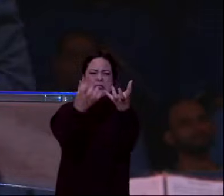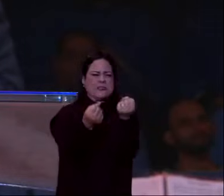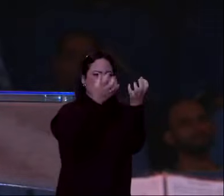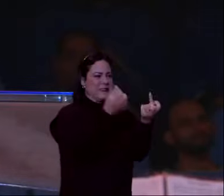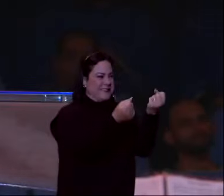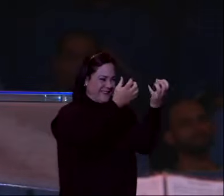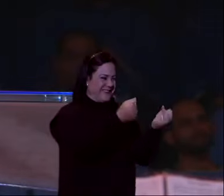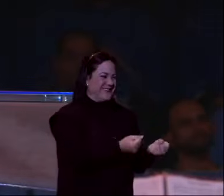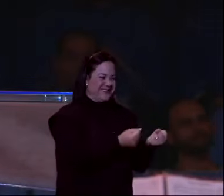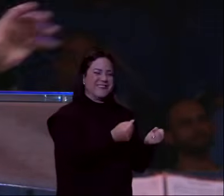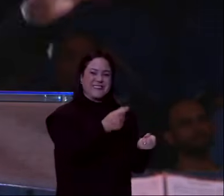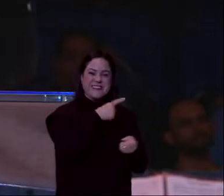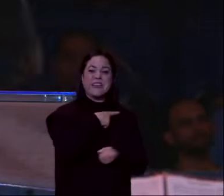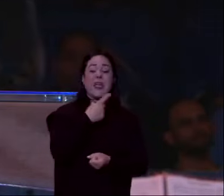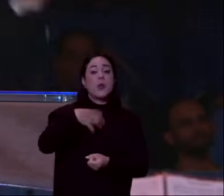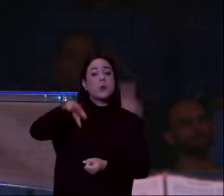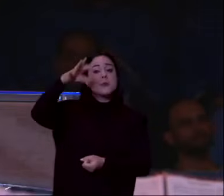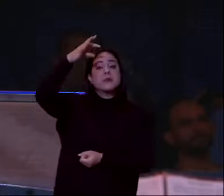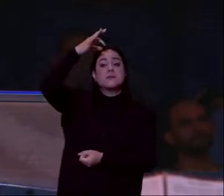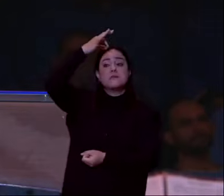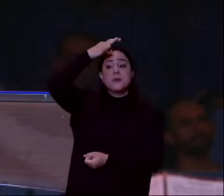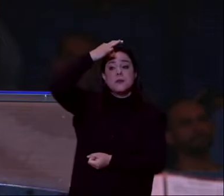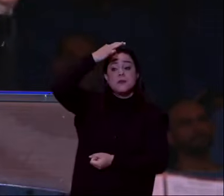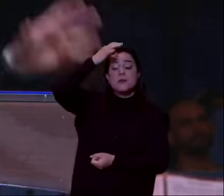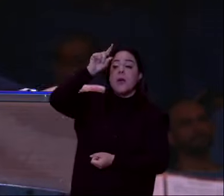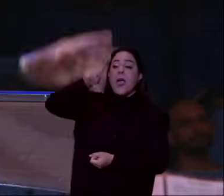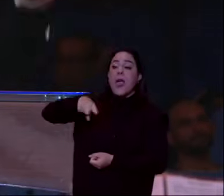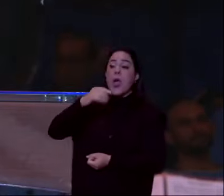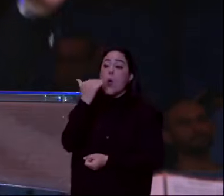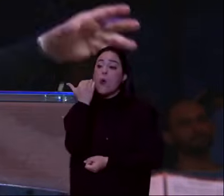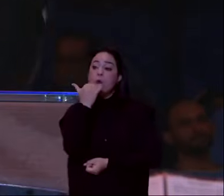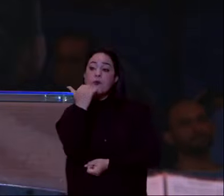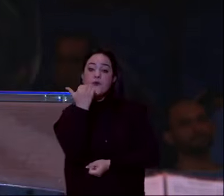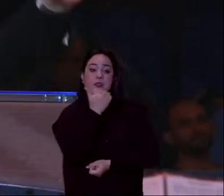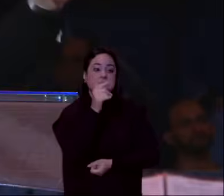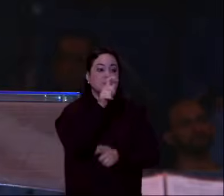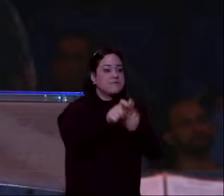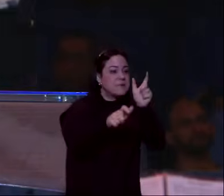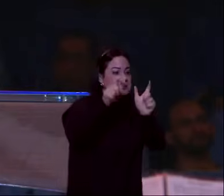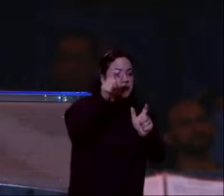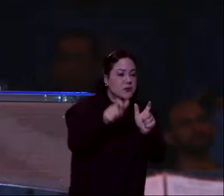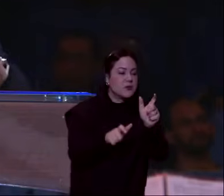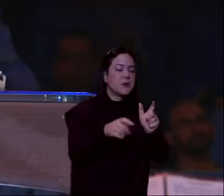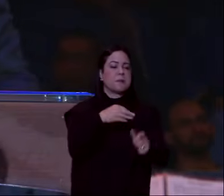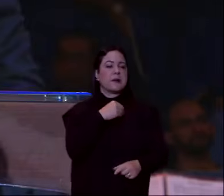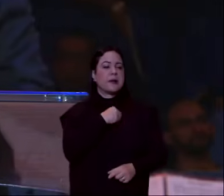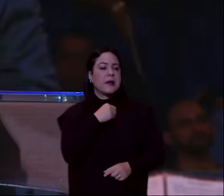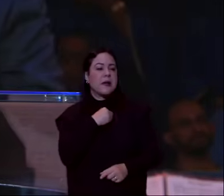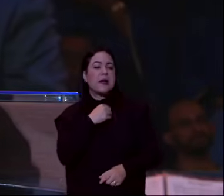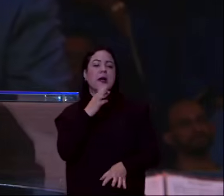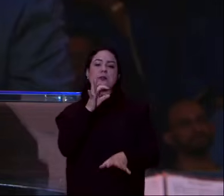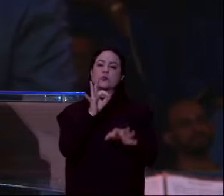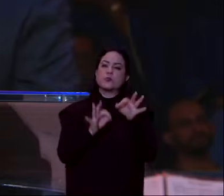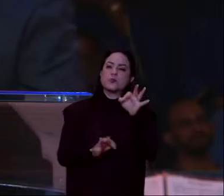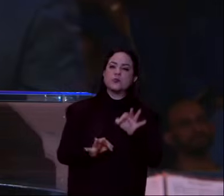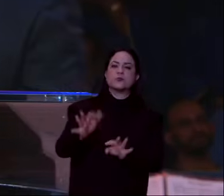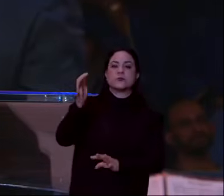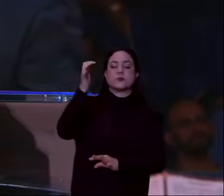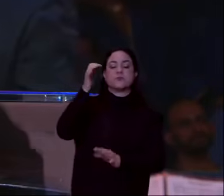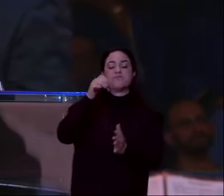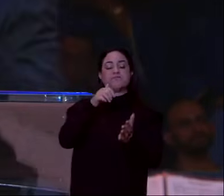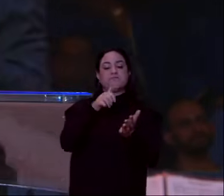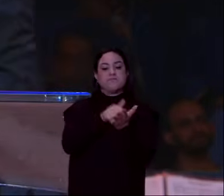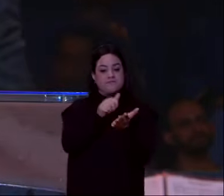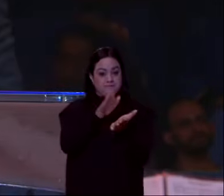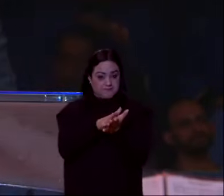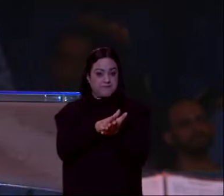Espírito Santo estaria a convencer os homens do pecado, da justiça e do juízo a partir dessa data.